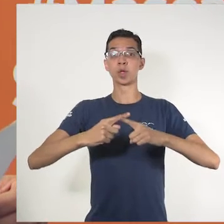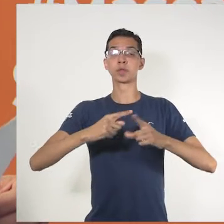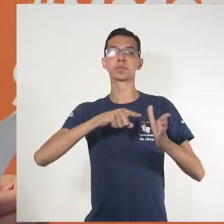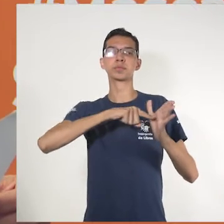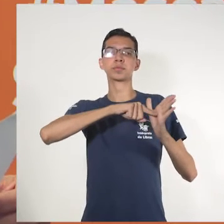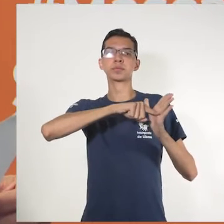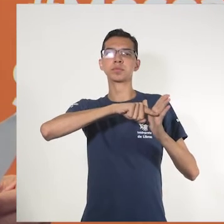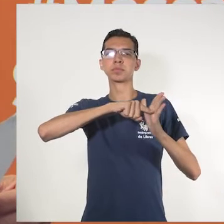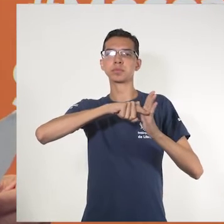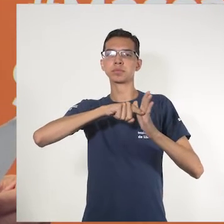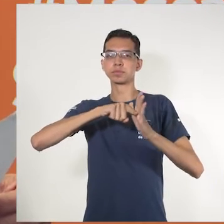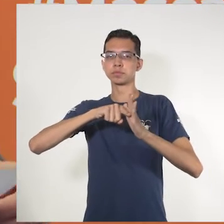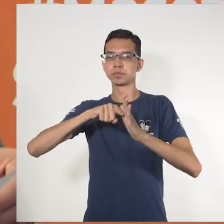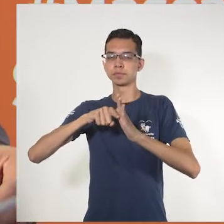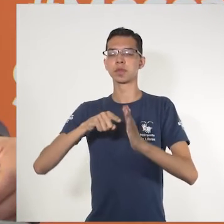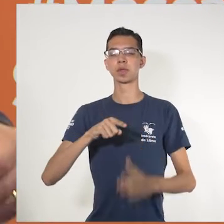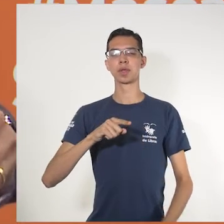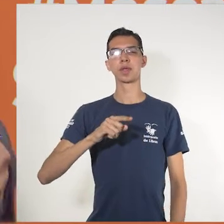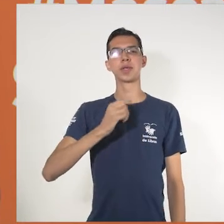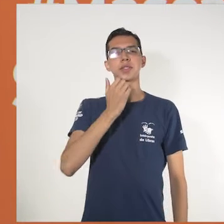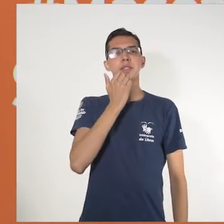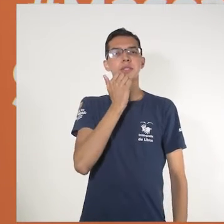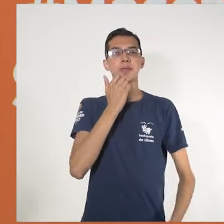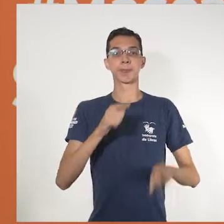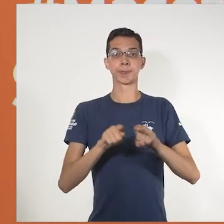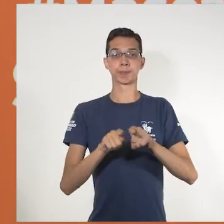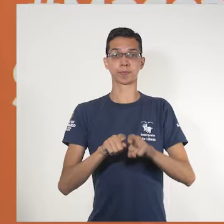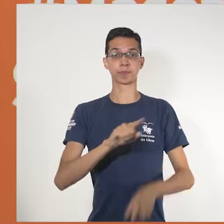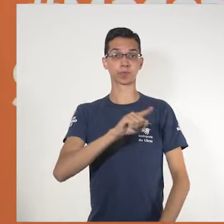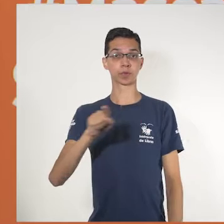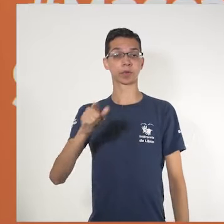estudos. Vocês vão observar também que